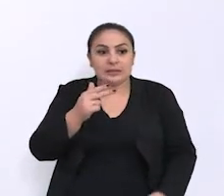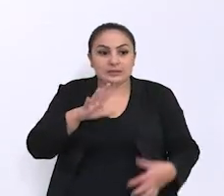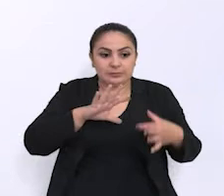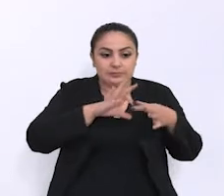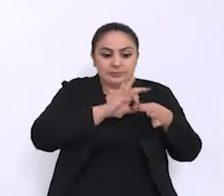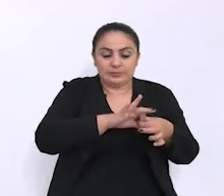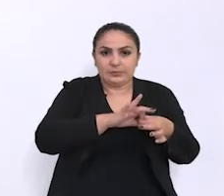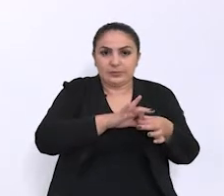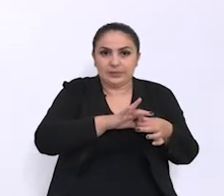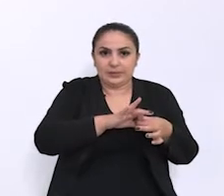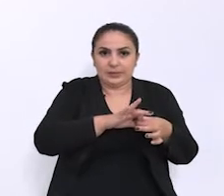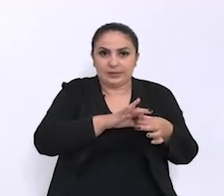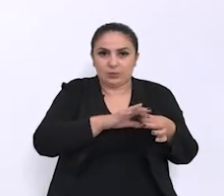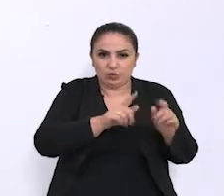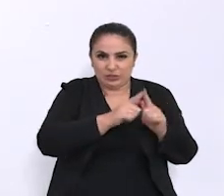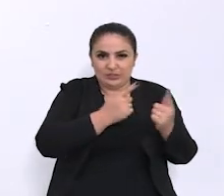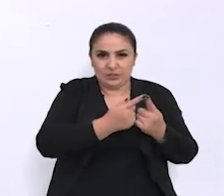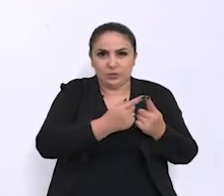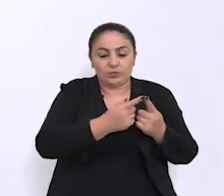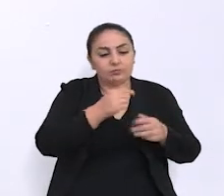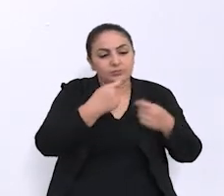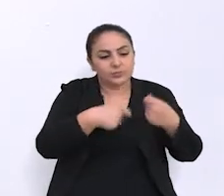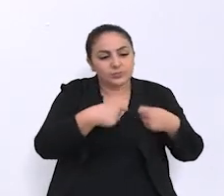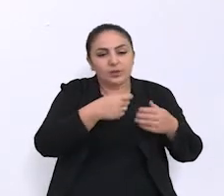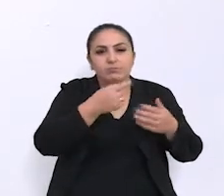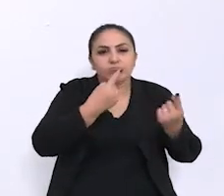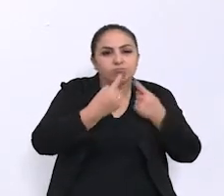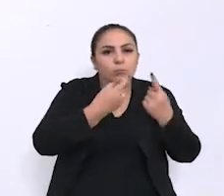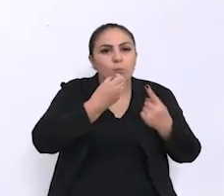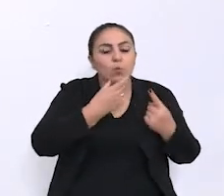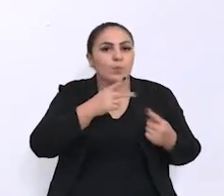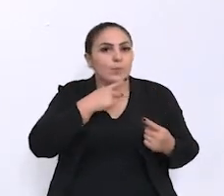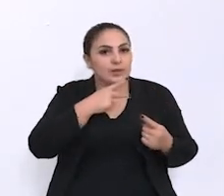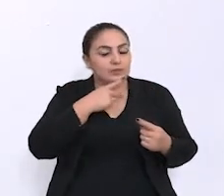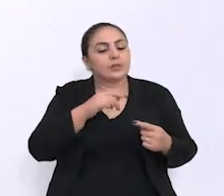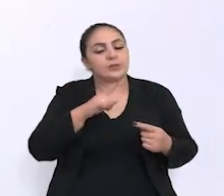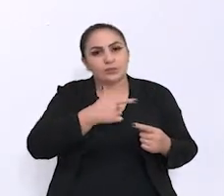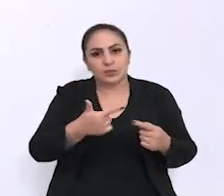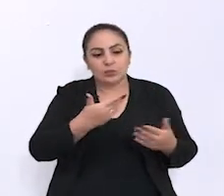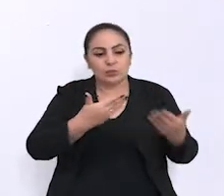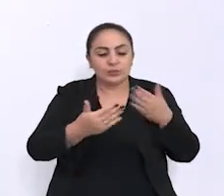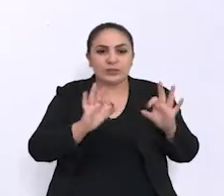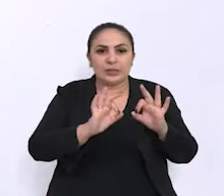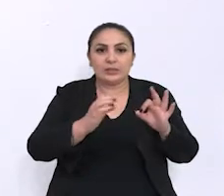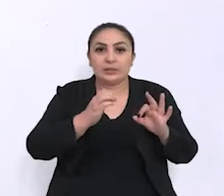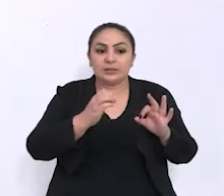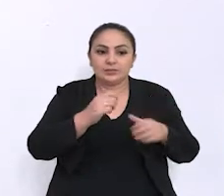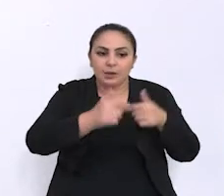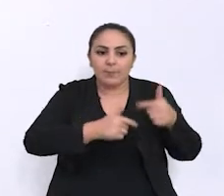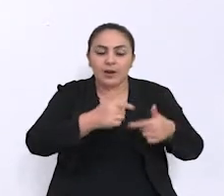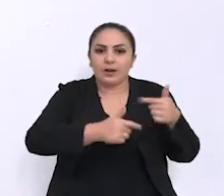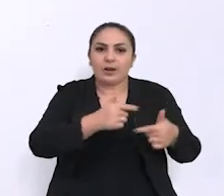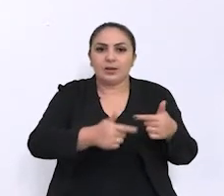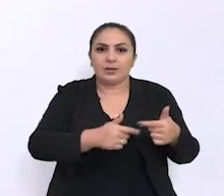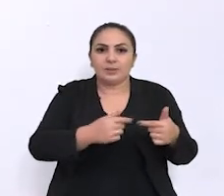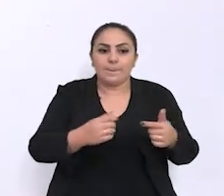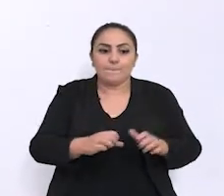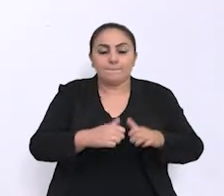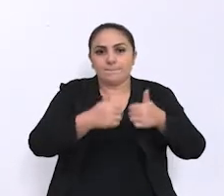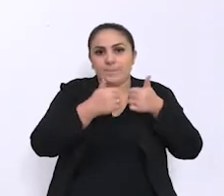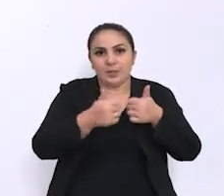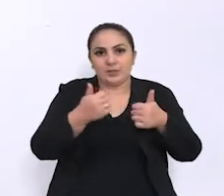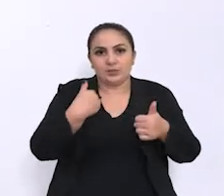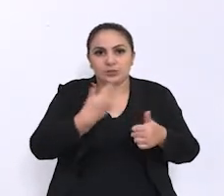situação, vamos procurar ter um bom diálogo com o nosso prefeito e, sem dúvida alguma, trabalhar